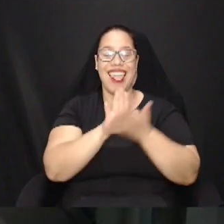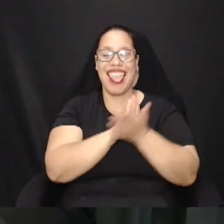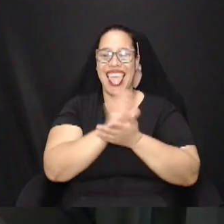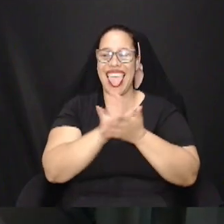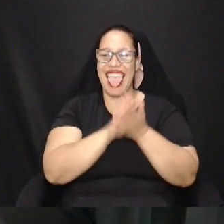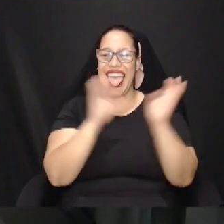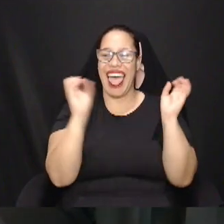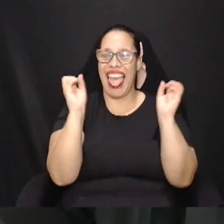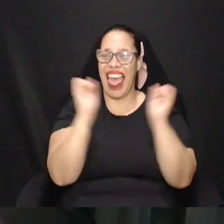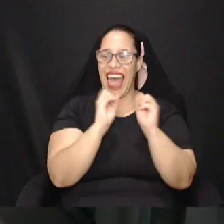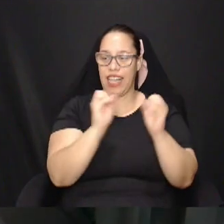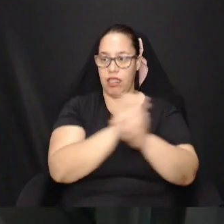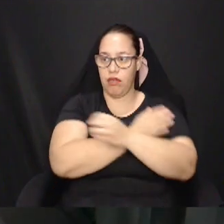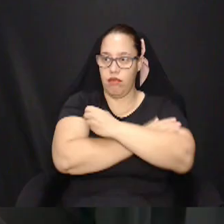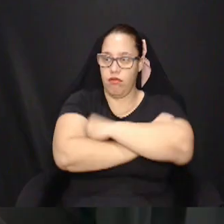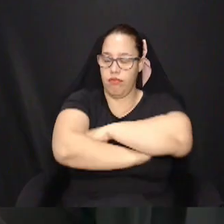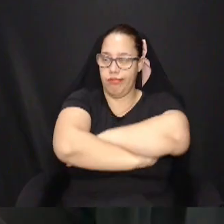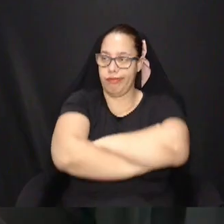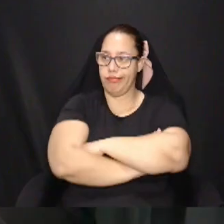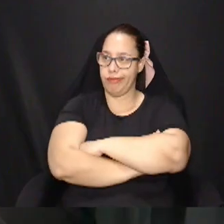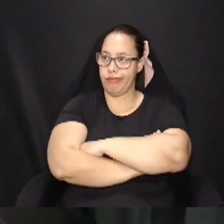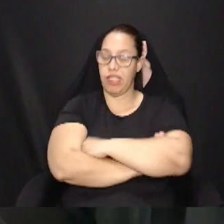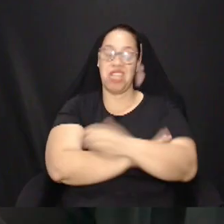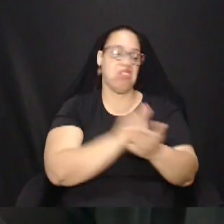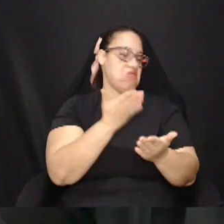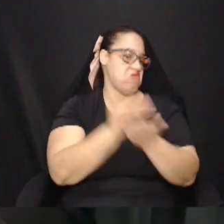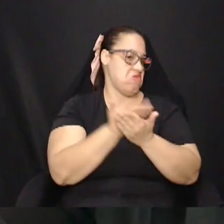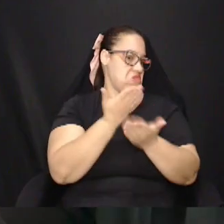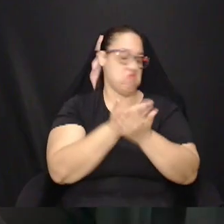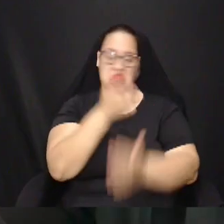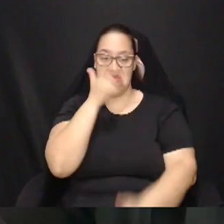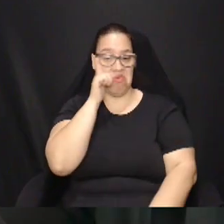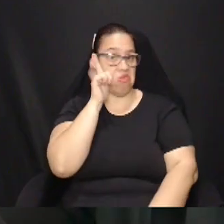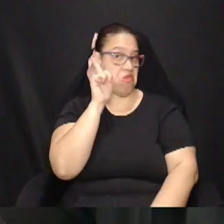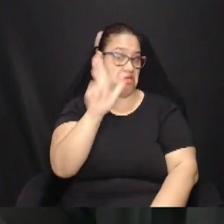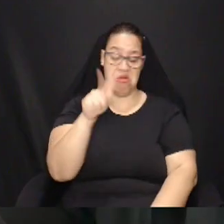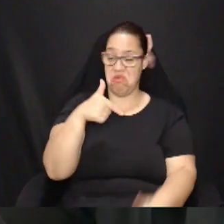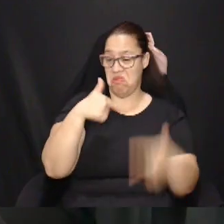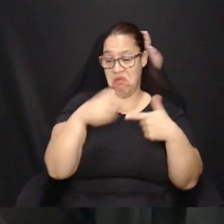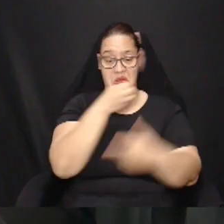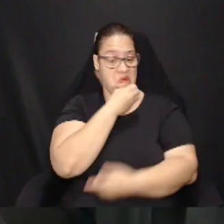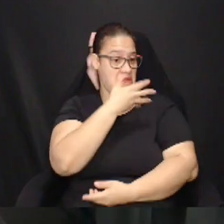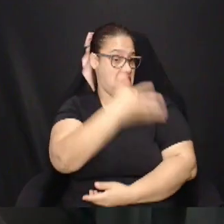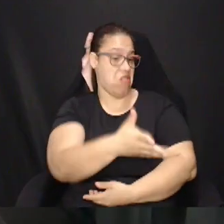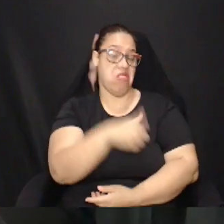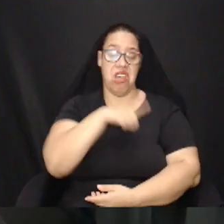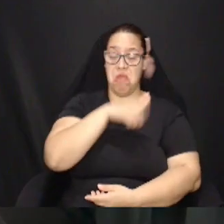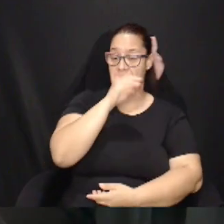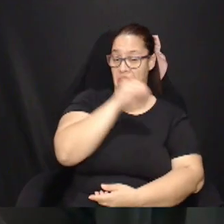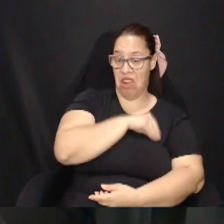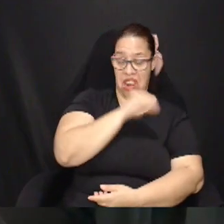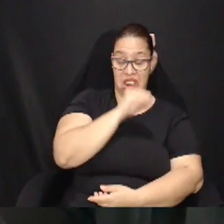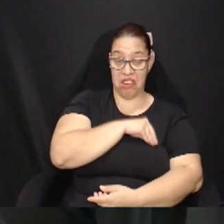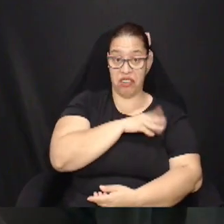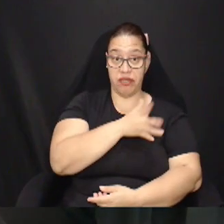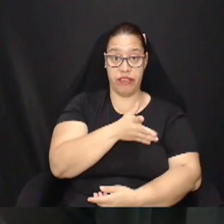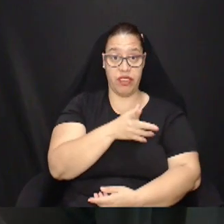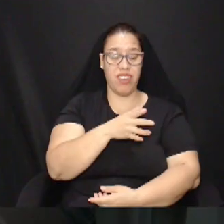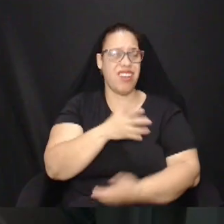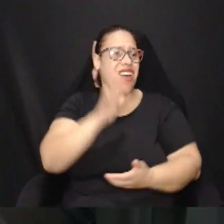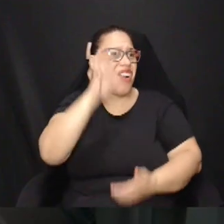nada. Eles estudaron, eles consiguieron bons trabalhos, eles têm bom salário, porque para eles não aconteceu